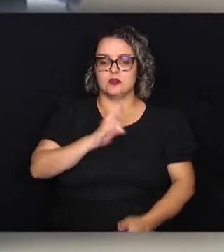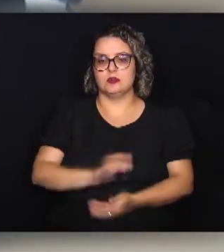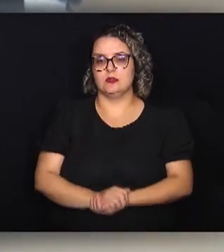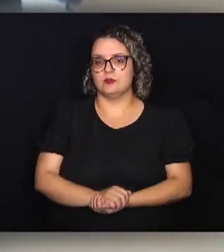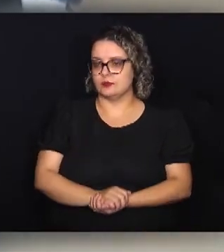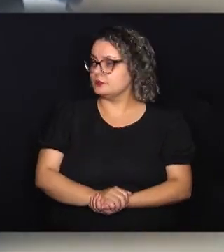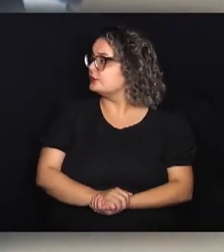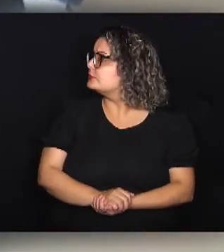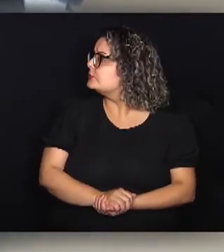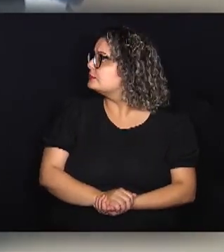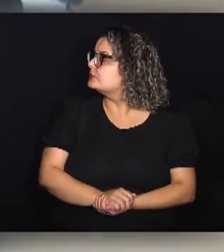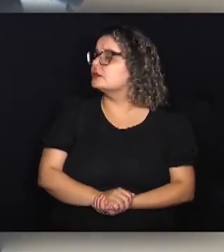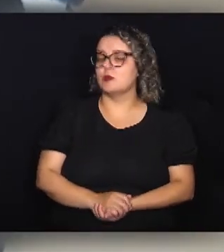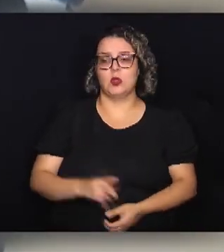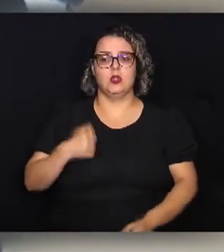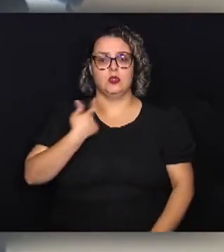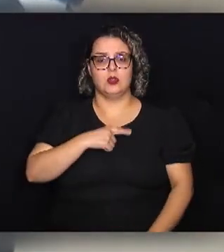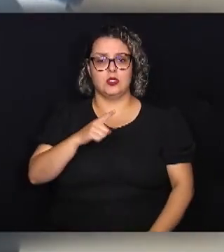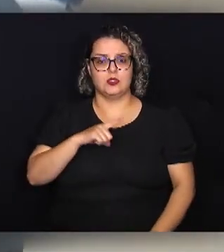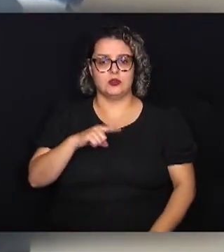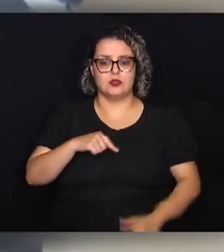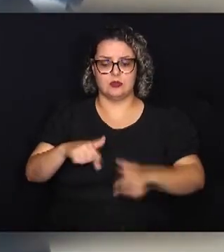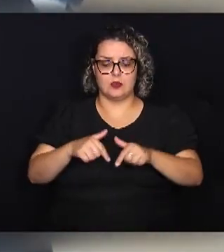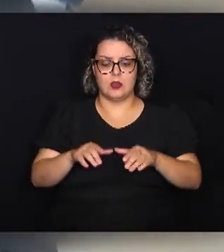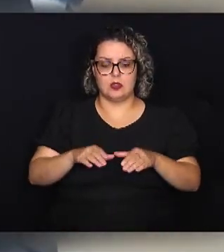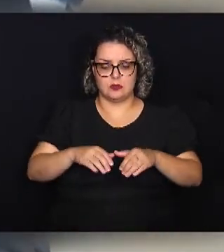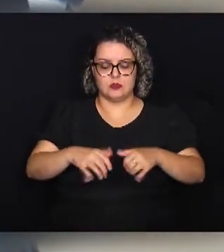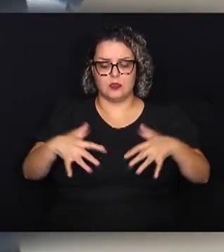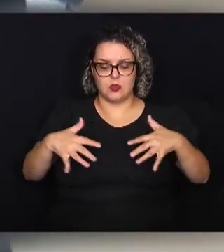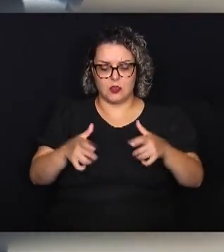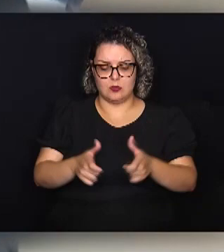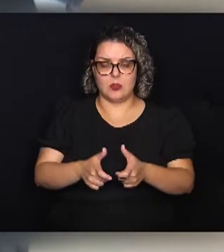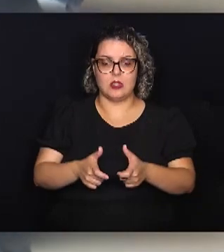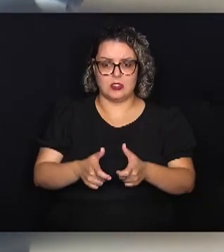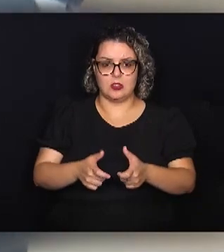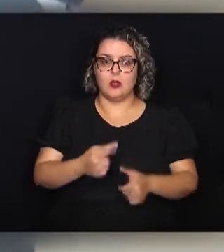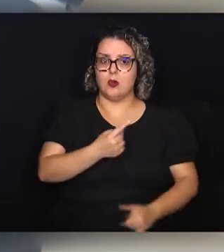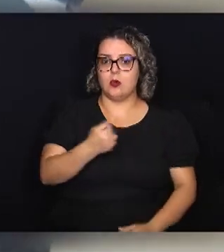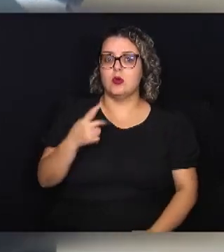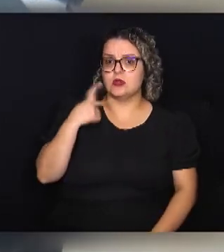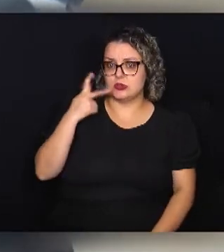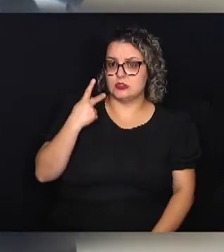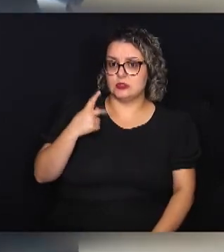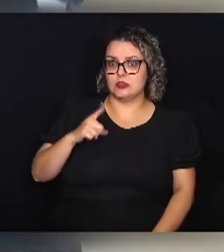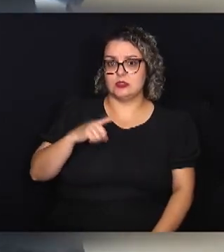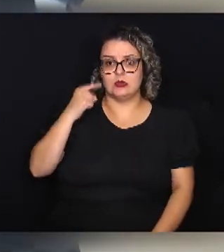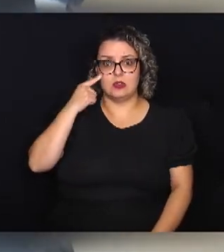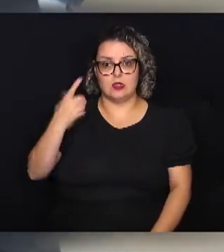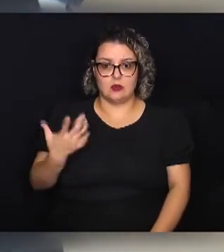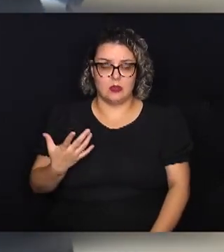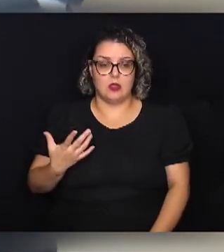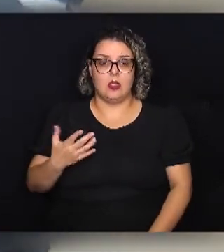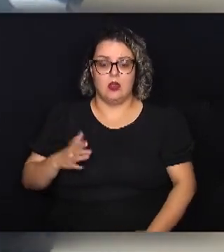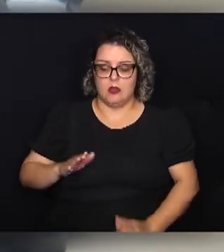reunião ali no plenarinho com 11 vereadores. Eu tive a ideia aqui, nós vamos criar